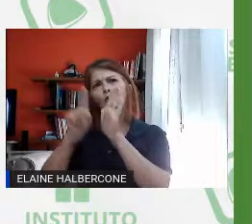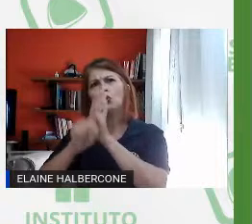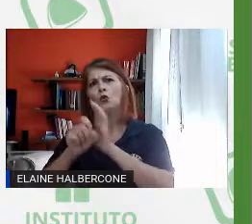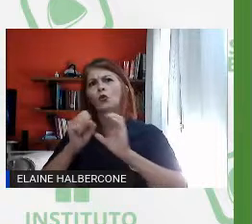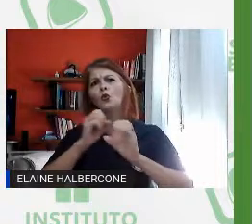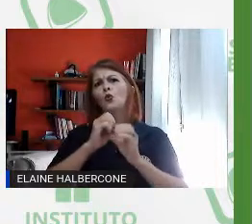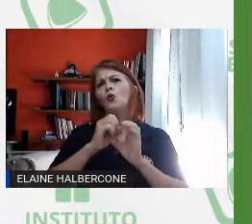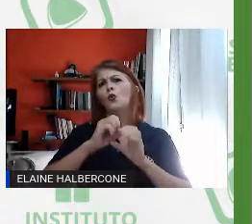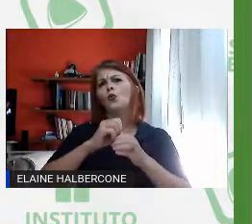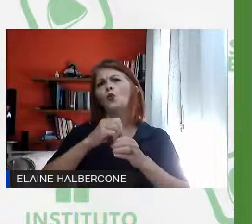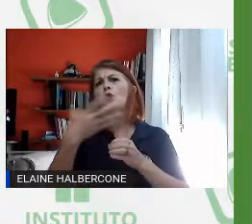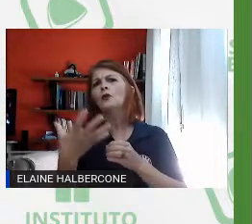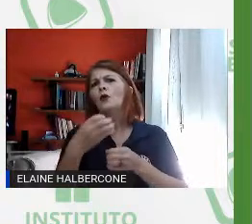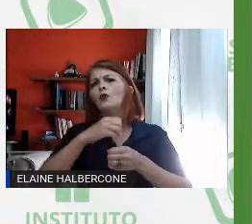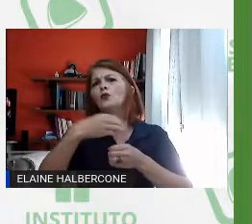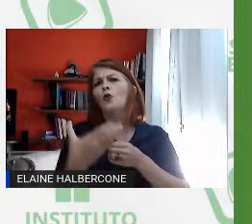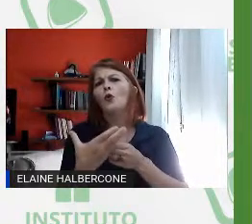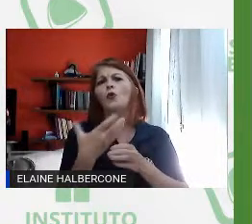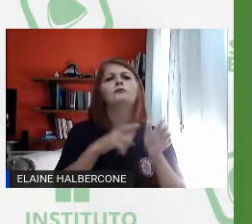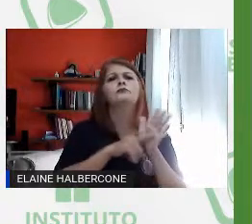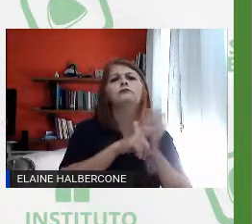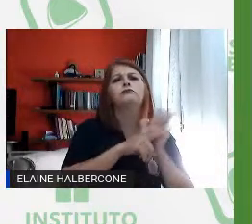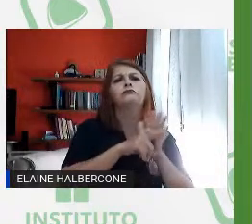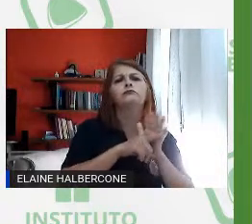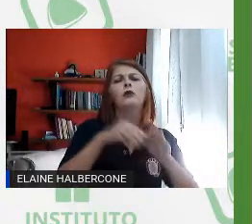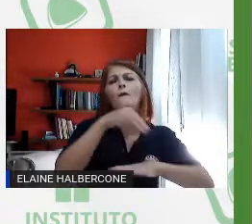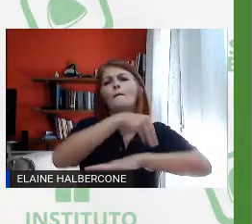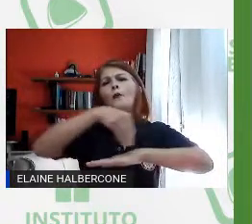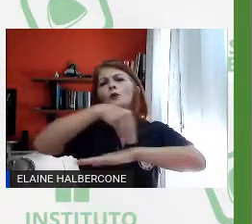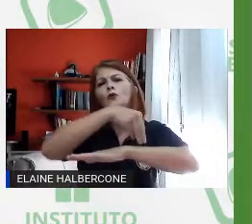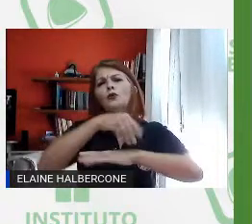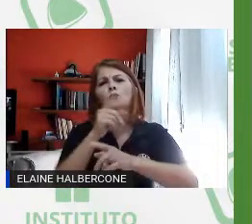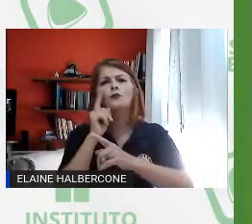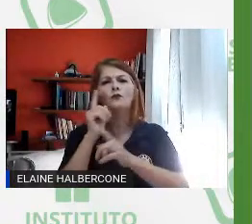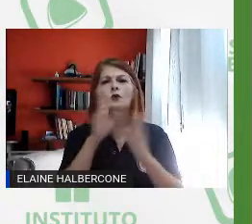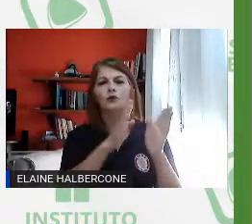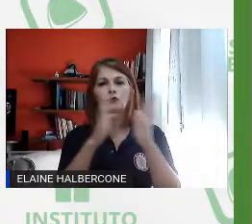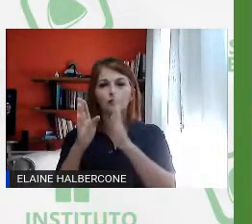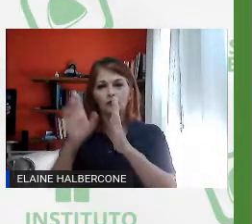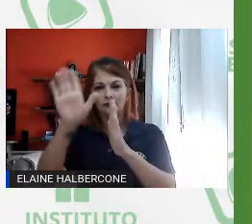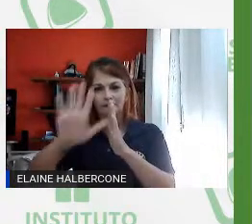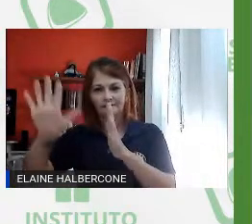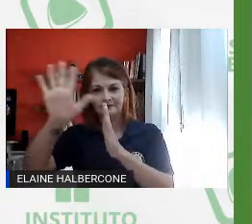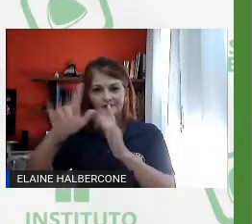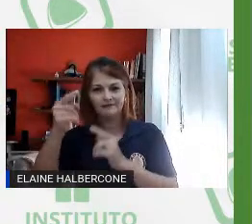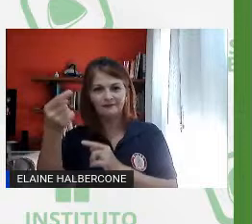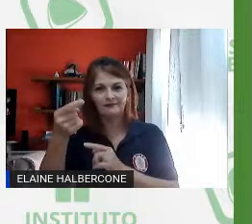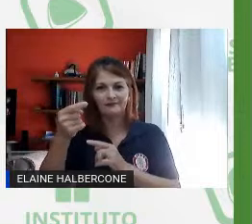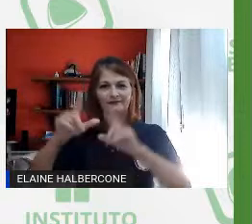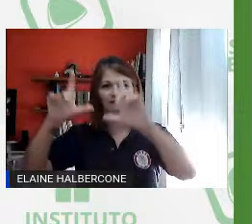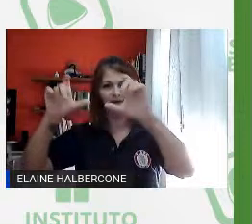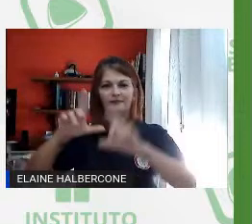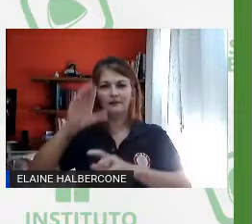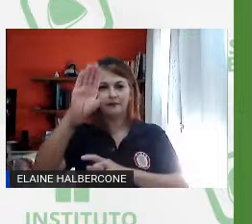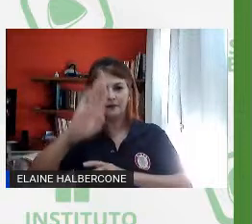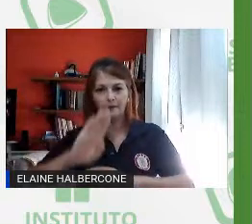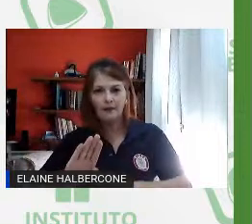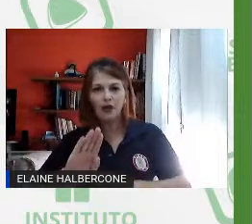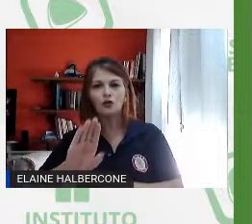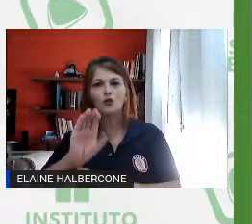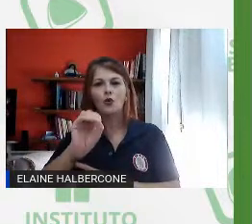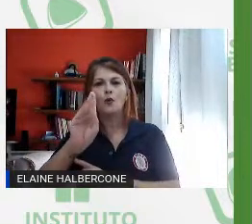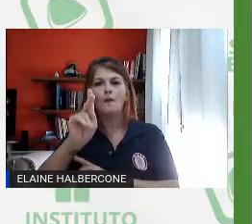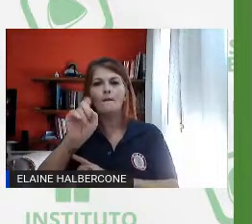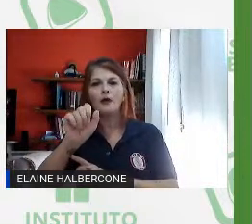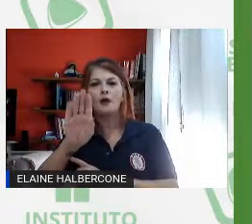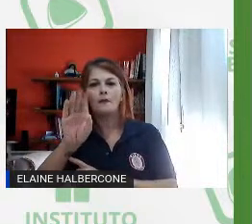quando apareceu nas monitorias. Ao lado direito, vocês podem ver a foto do nosso instituto, uma foto do Open Board na figura 2 e uma